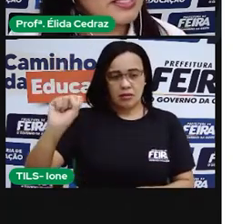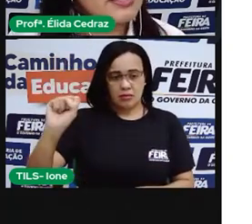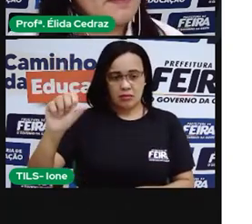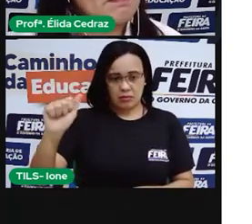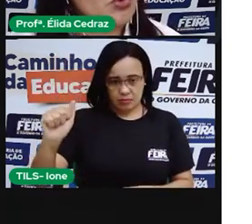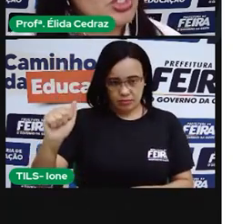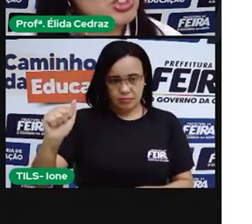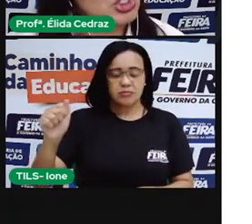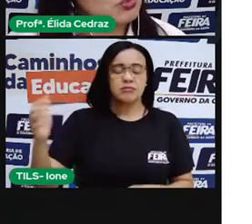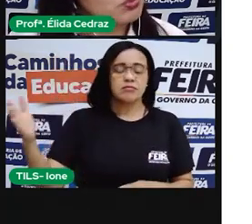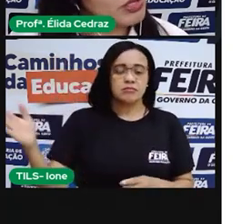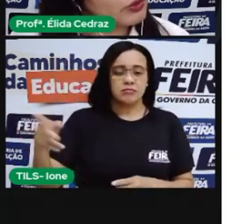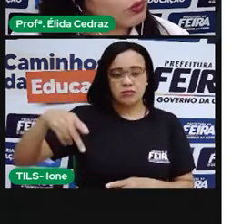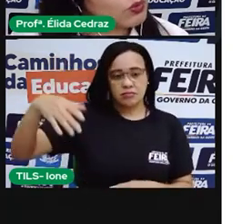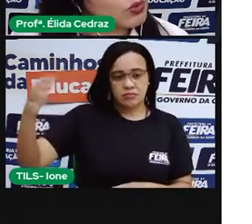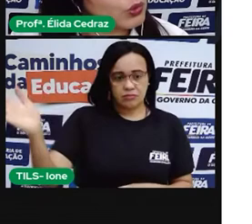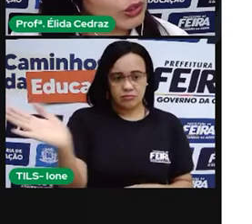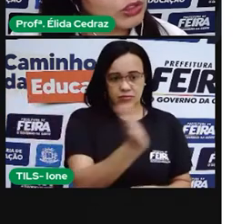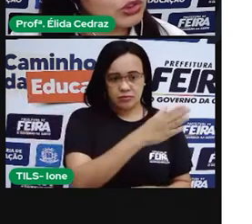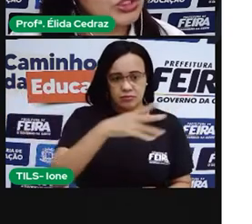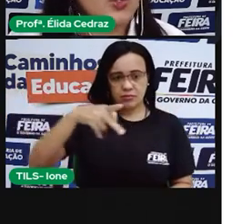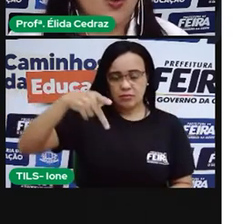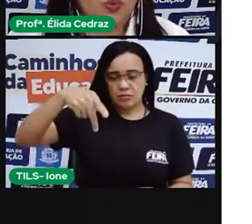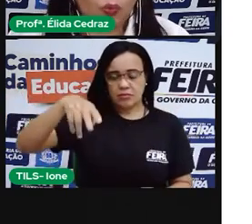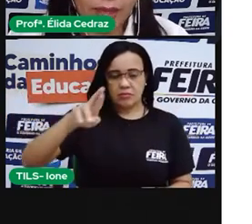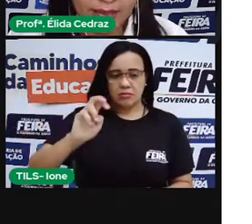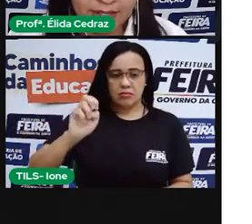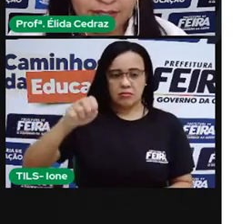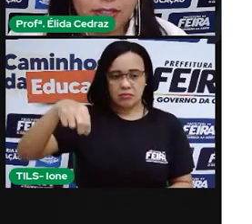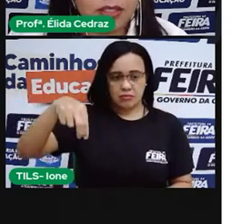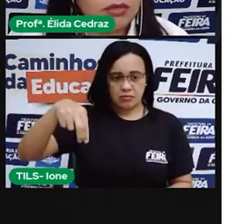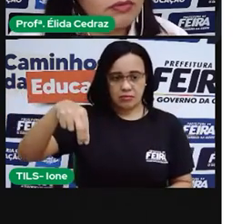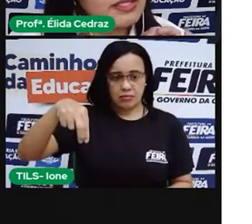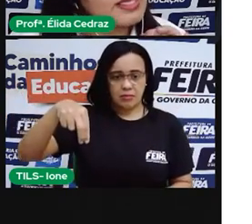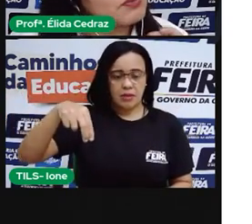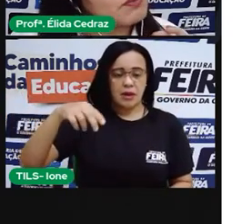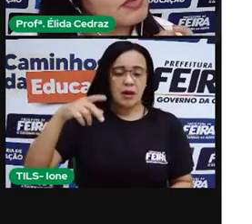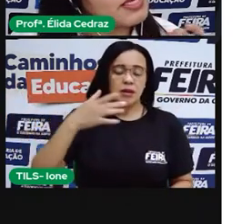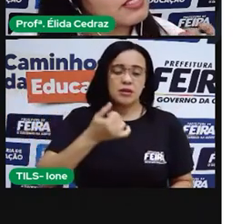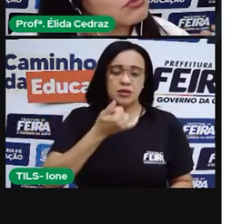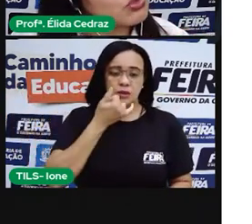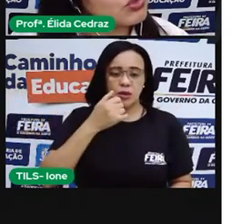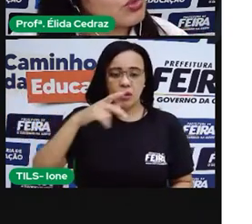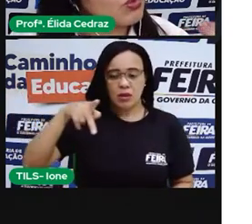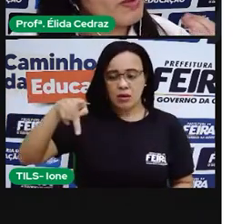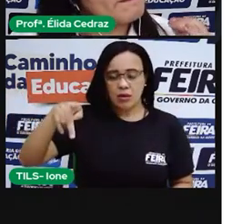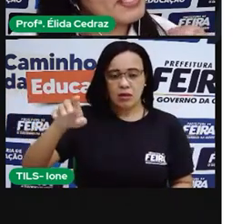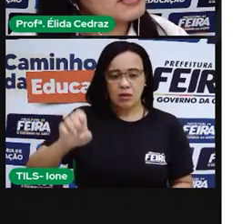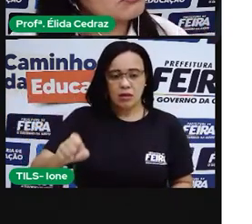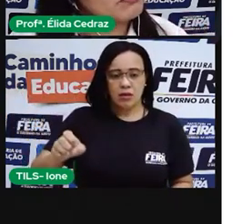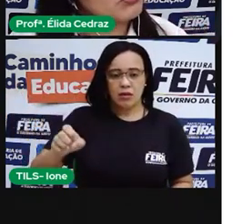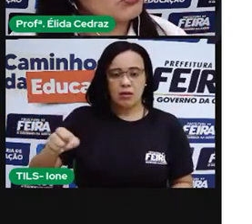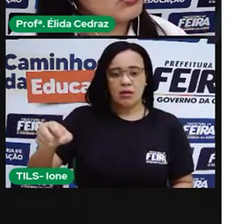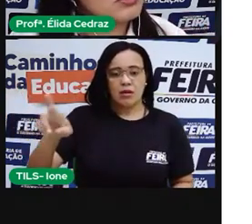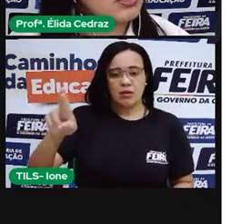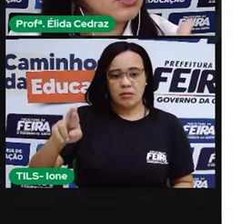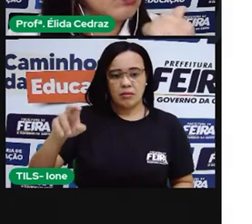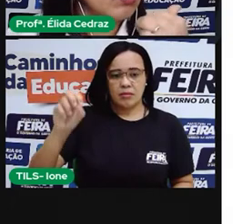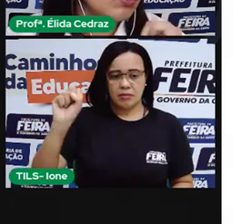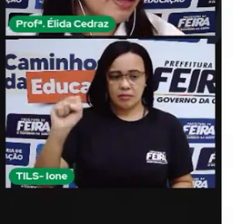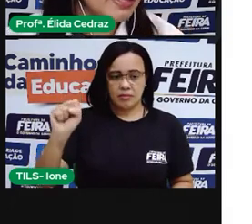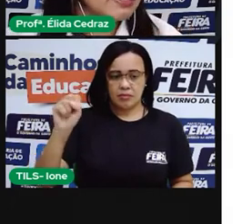palavras, depois de uma consoante, o S vai ter o mesmo som, a mesma